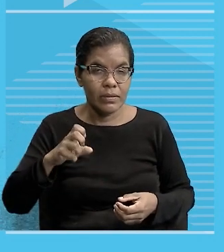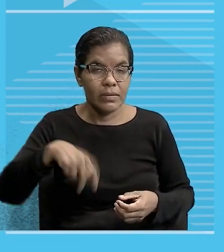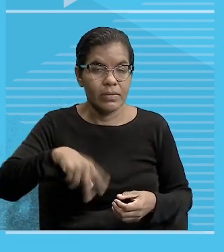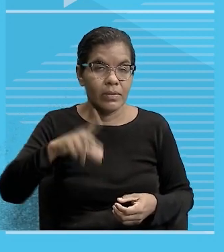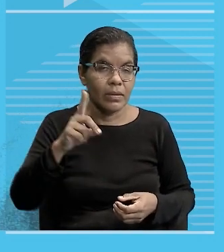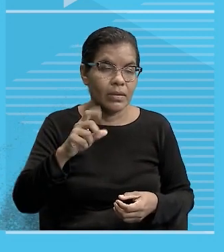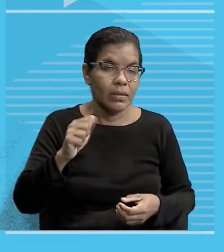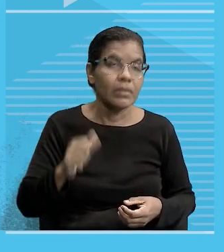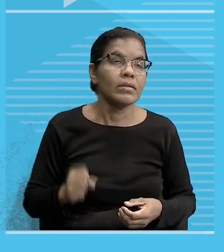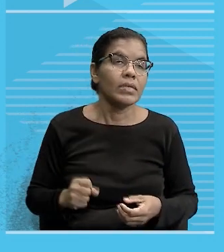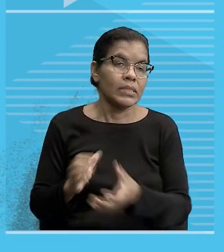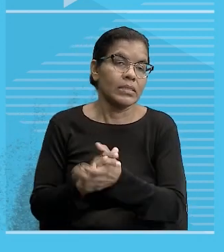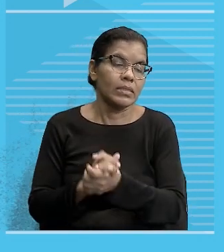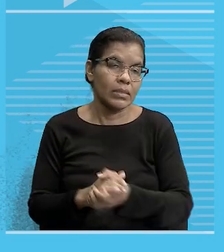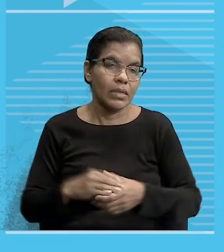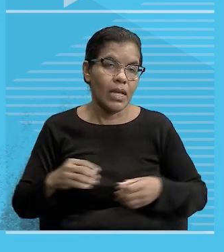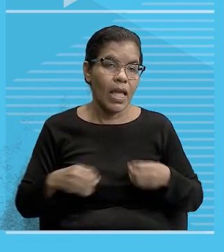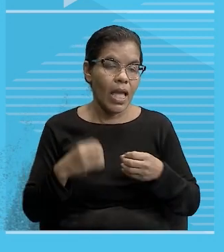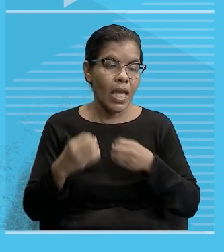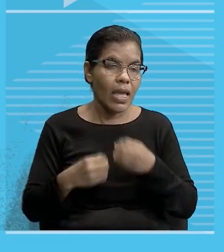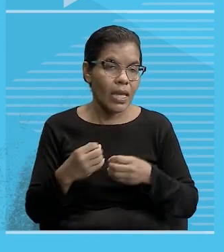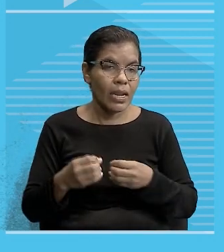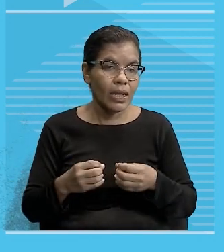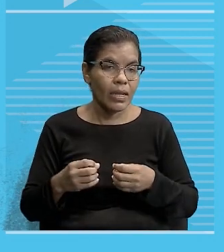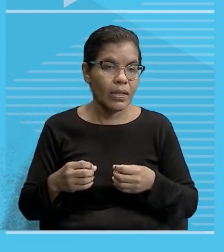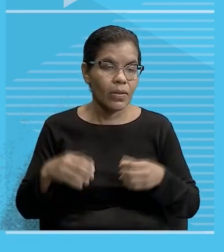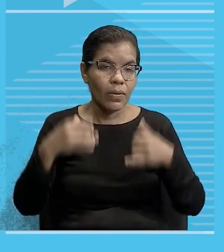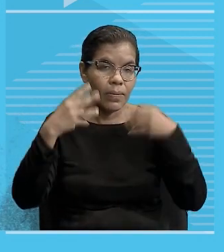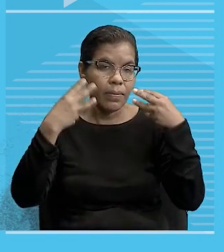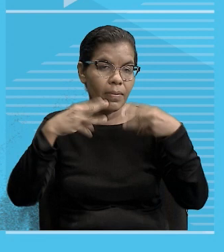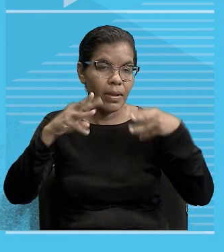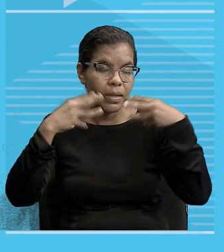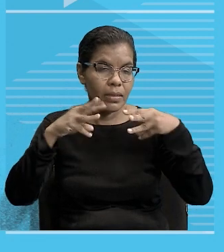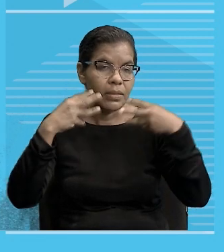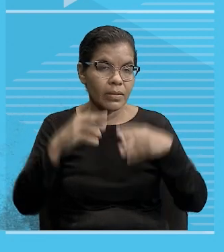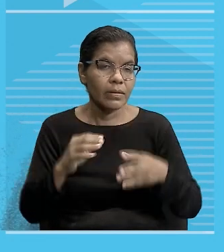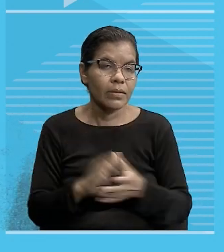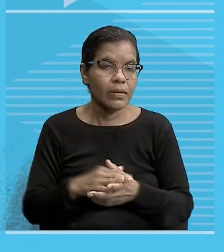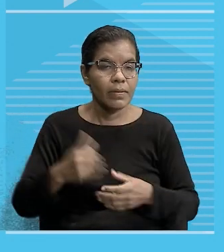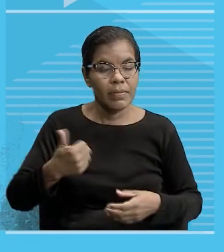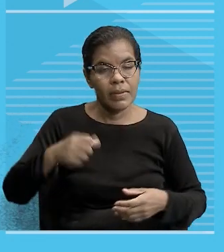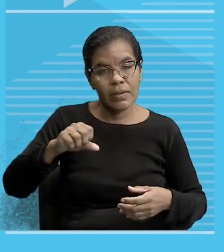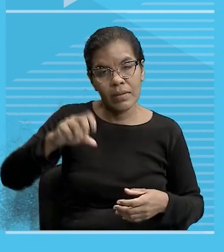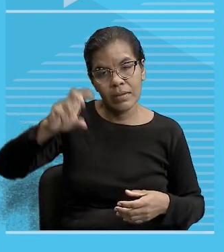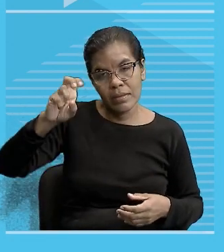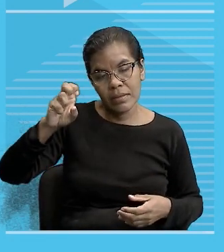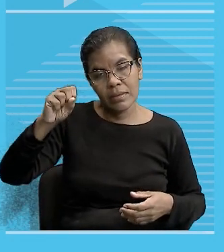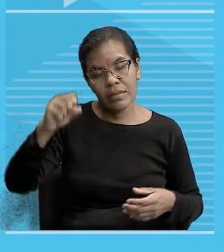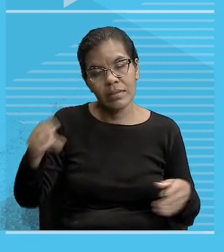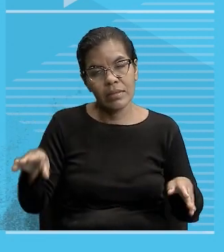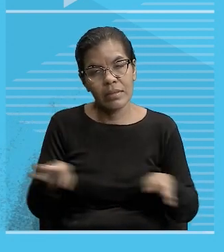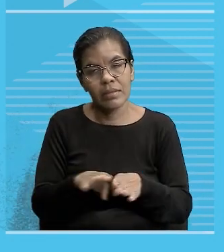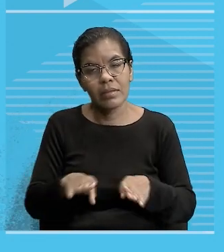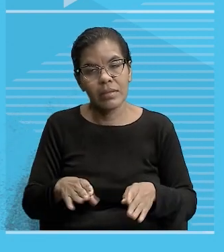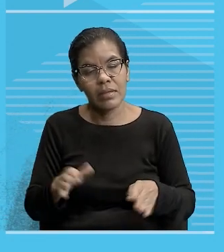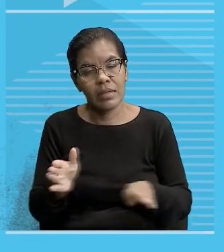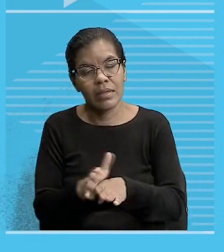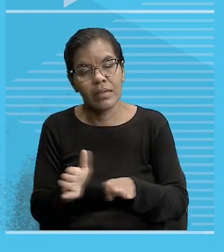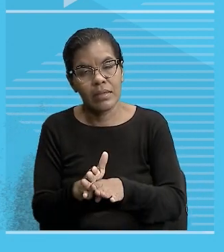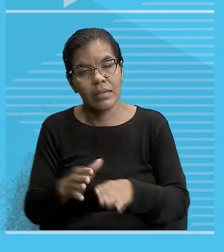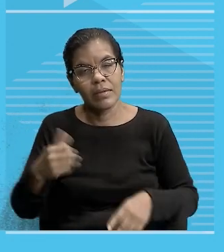existentes aí depois vem na era do marketing a era do marketing ela começou em 1950 1990